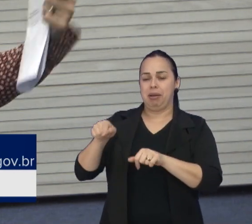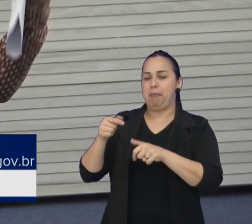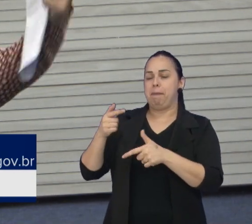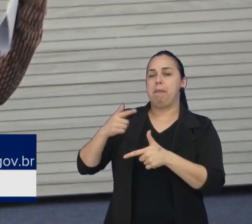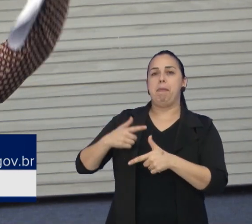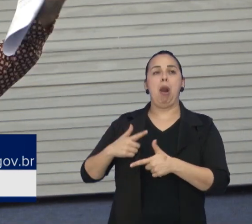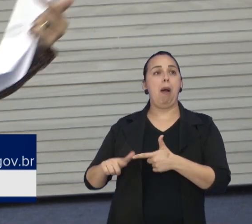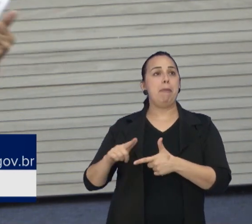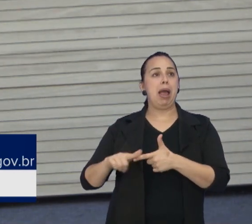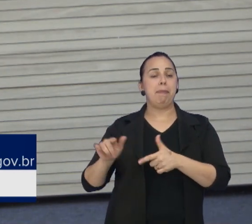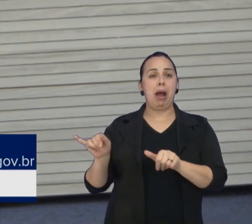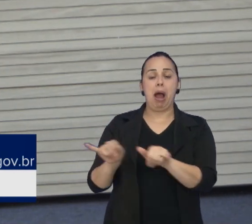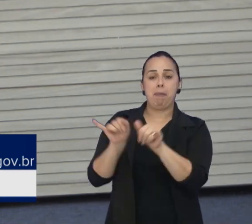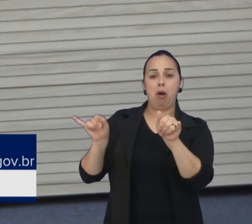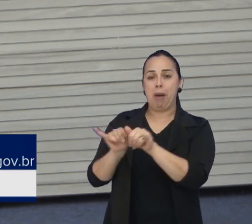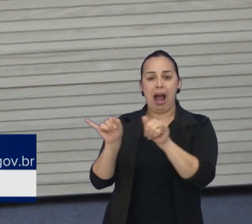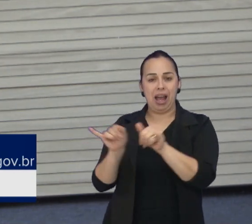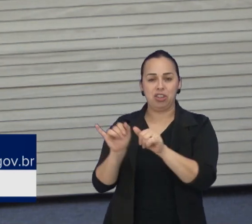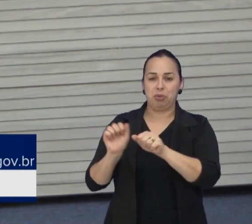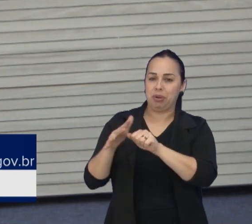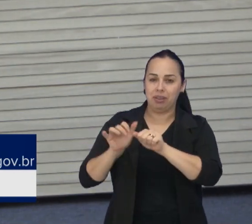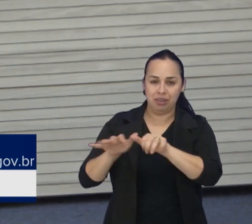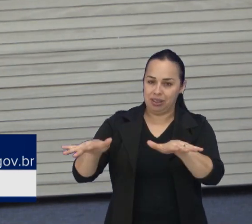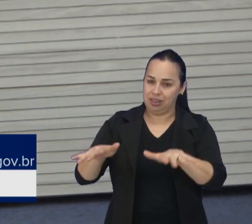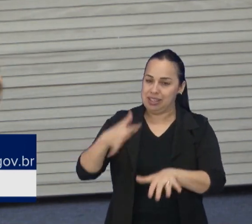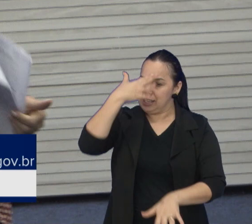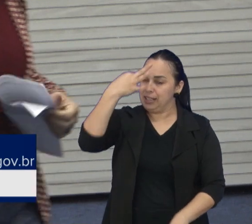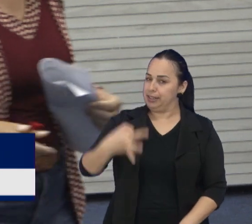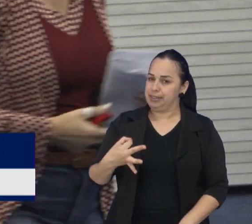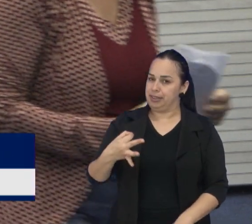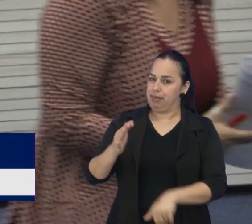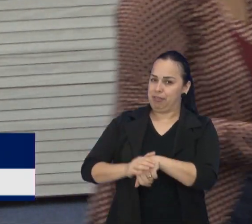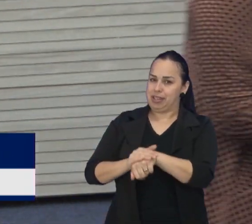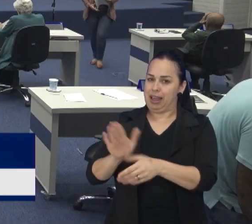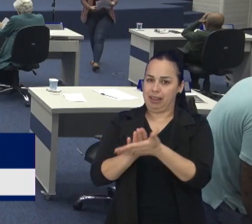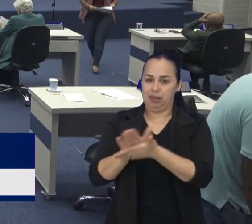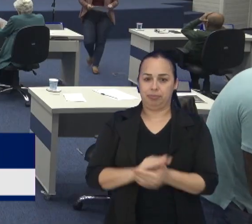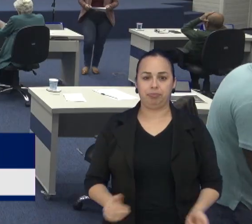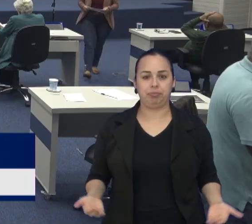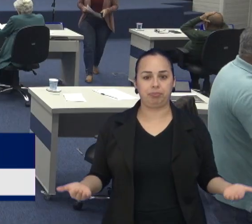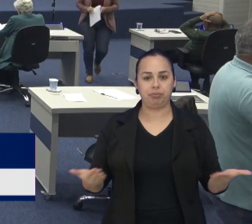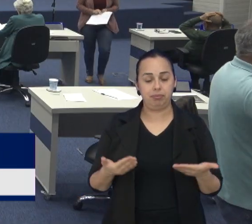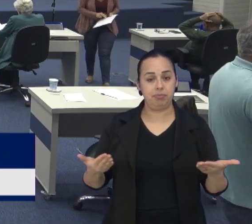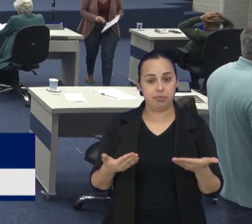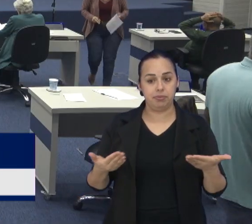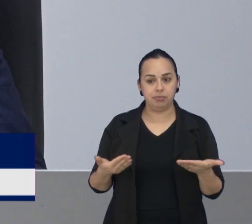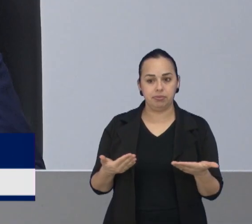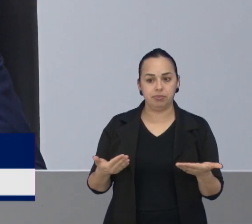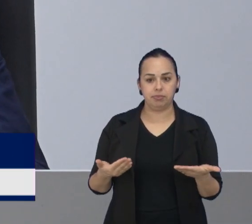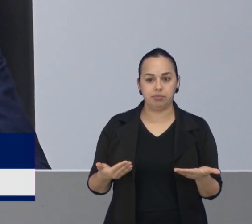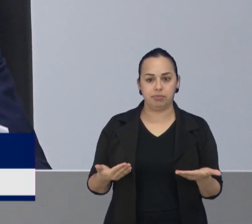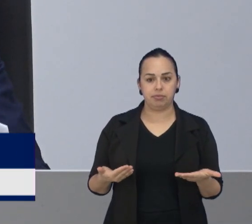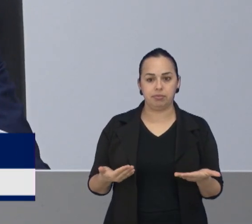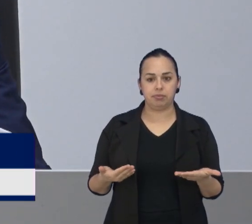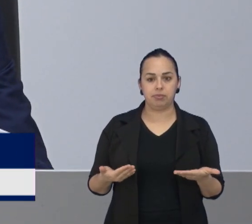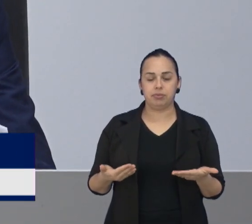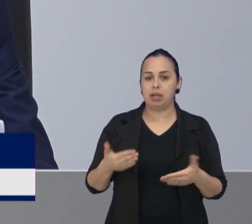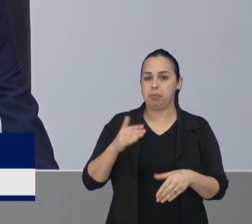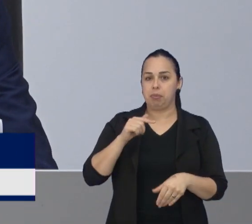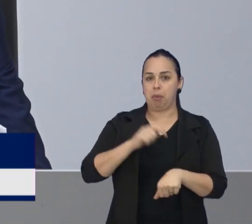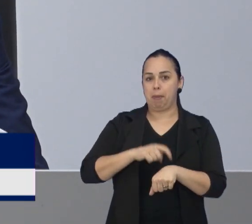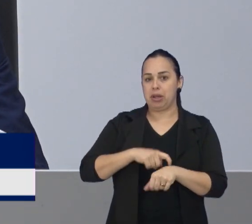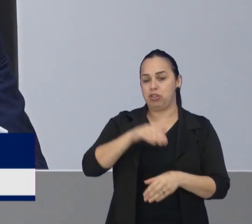e deixar morrer 700 mil pessoas. Com certeza, ele não ia fazer isso. Passaremos agora ao momento de